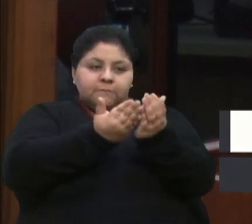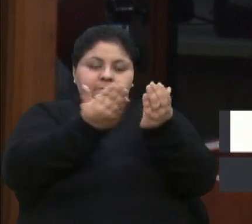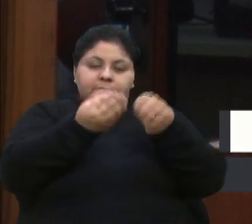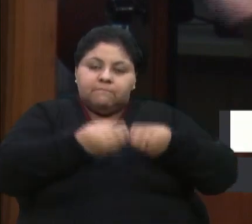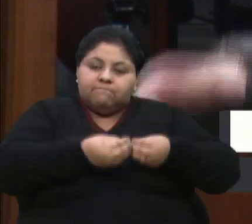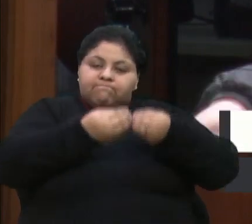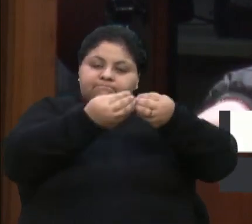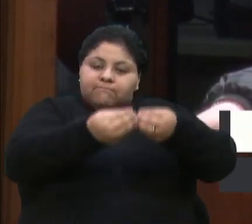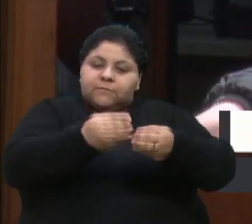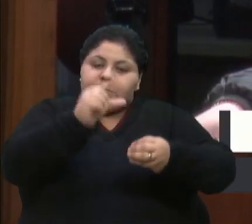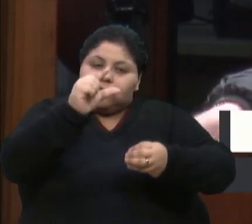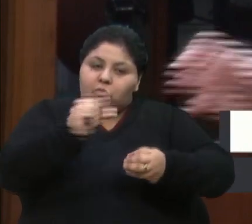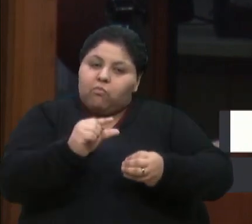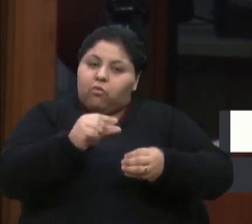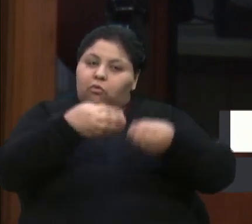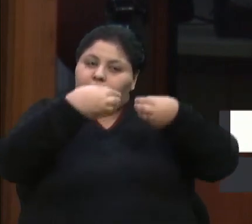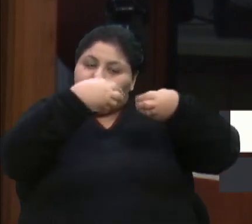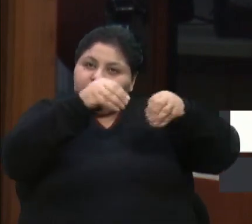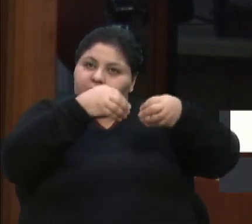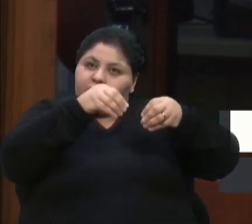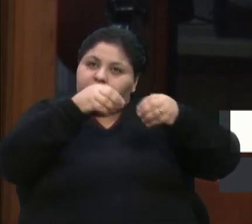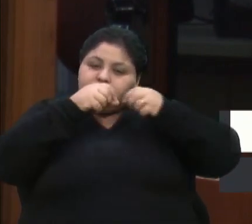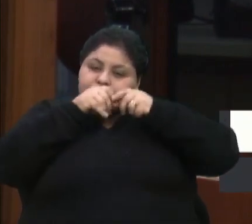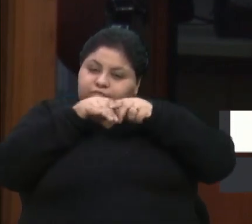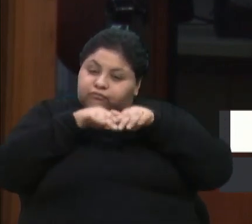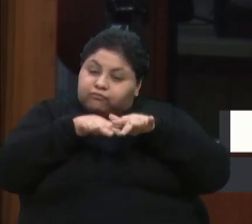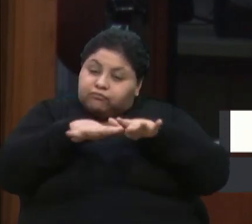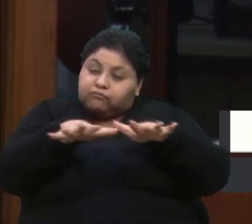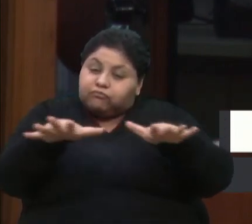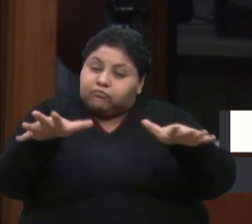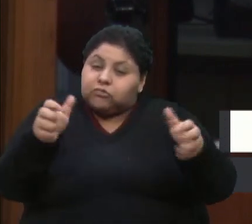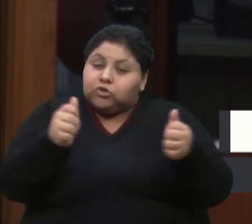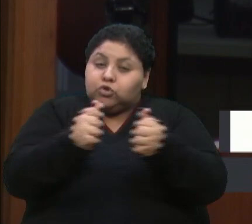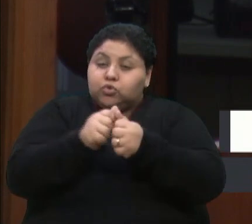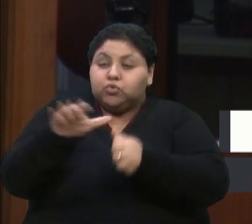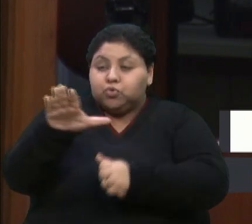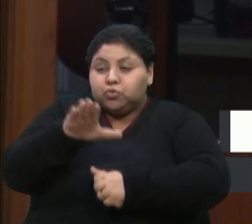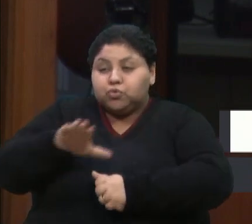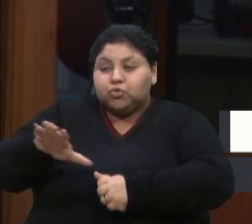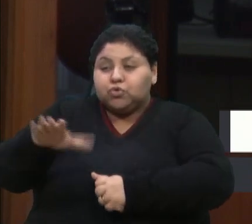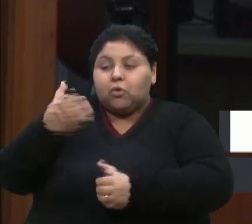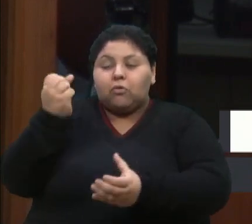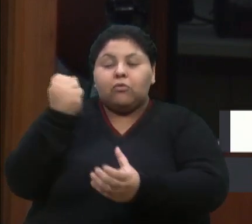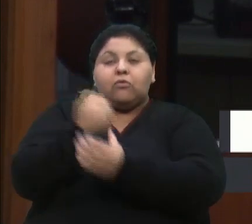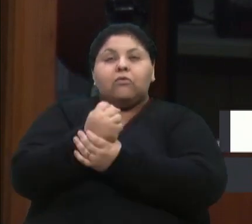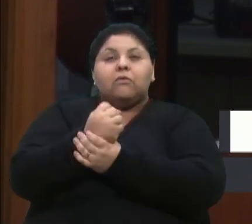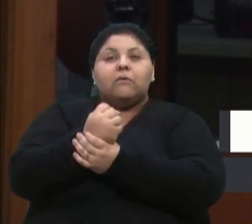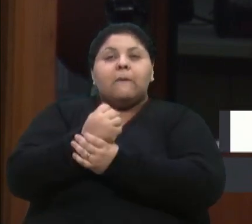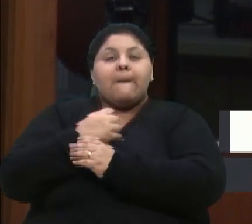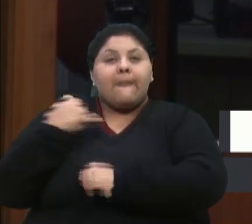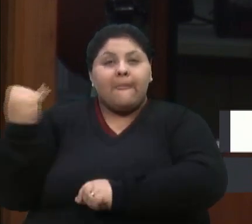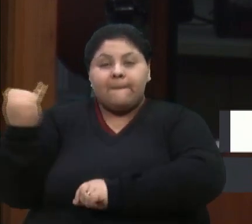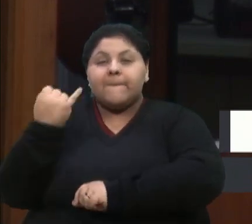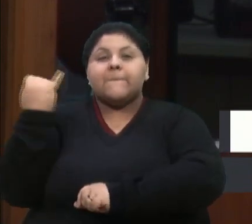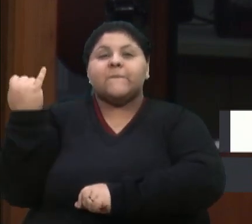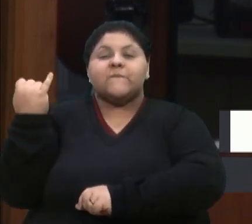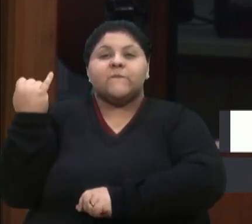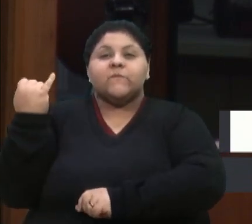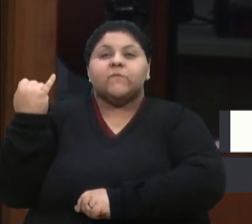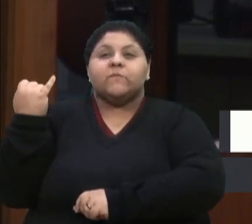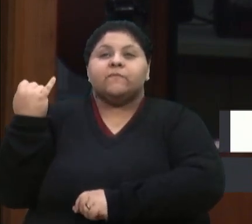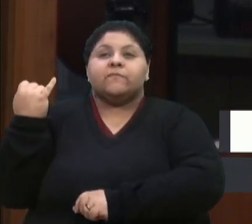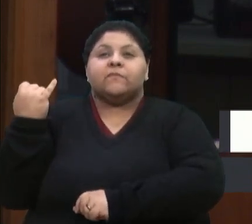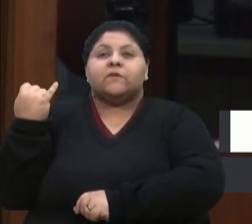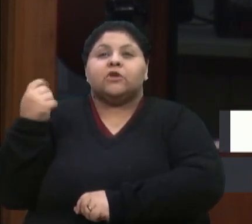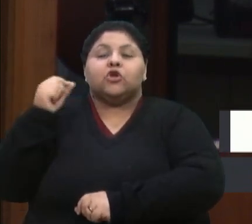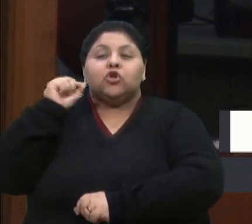pouco dessas cartilhas e explanar juntamente com os órgãos de segurança a importância que é do que